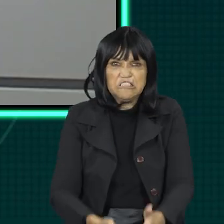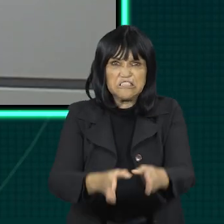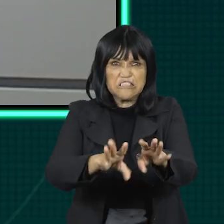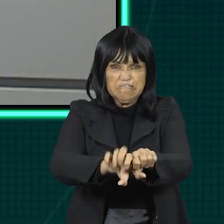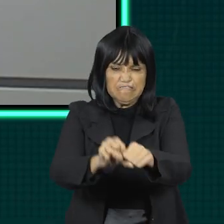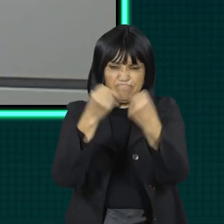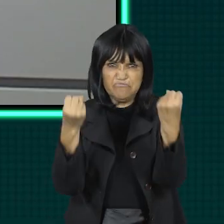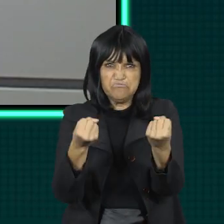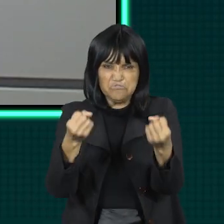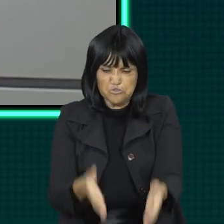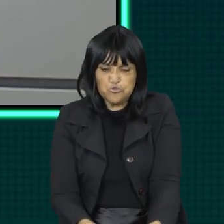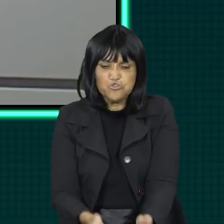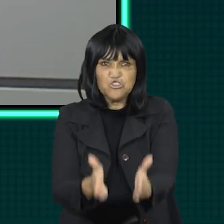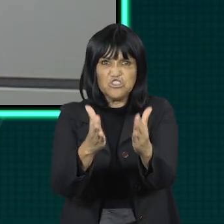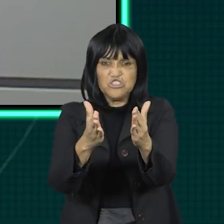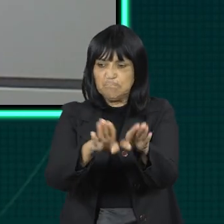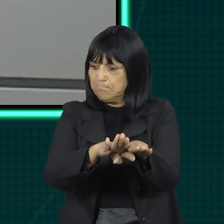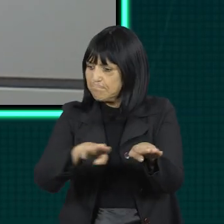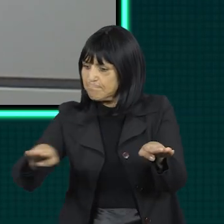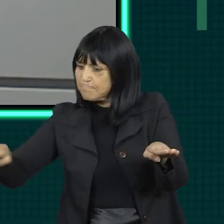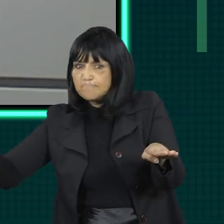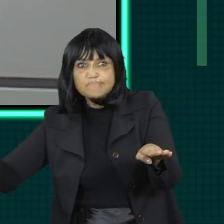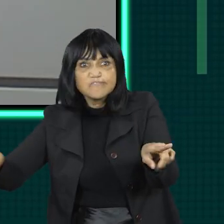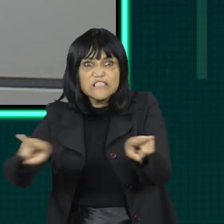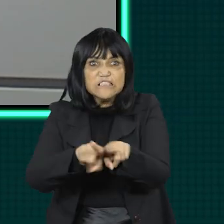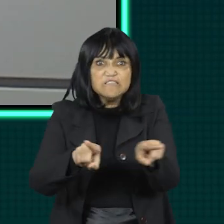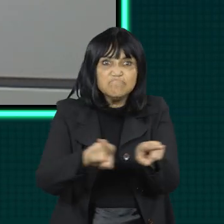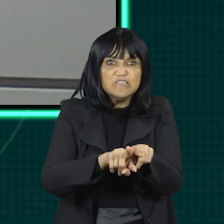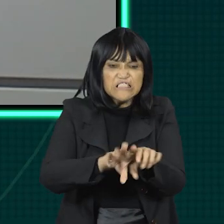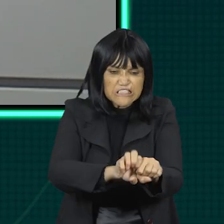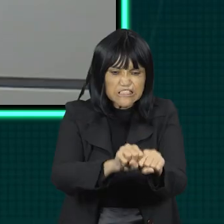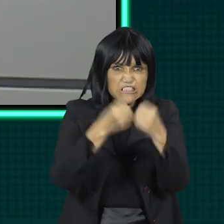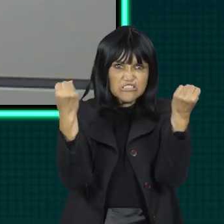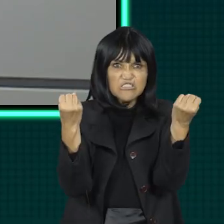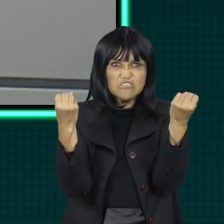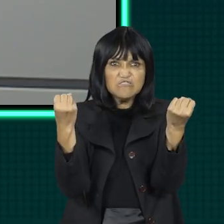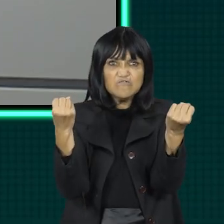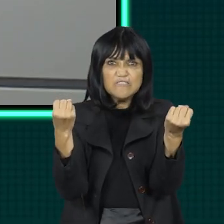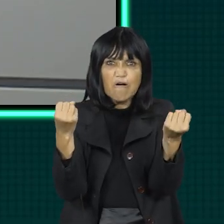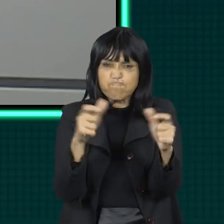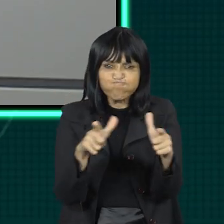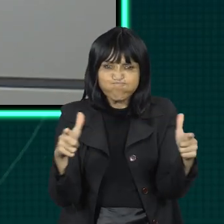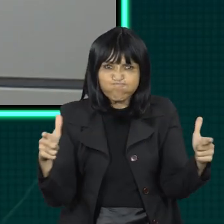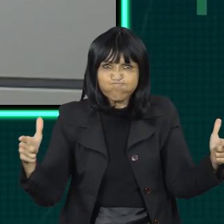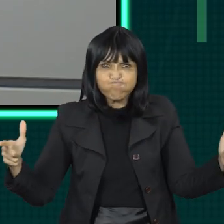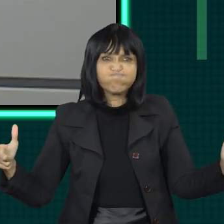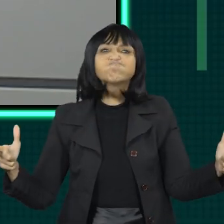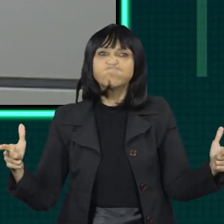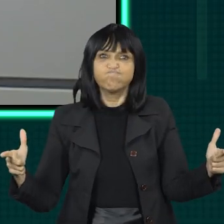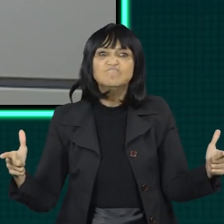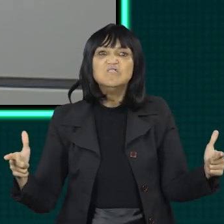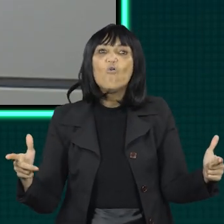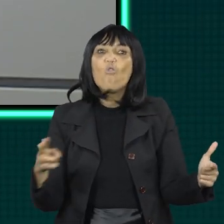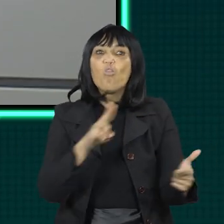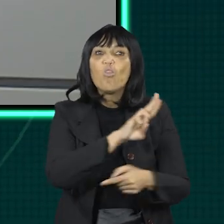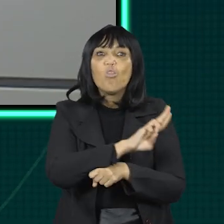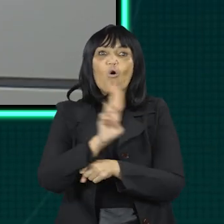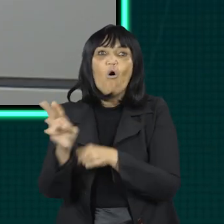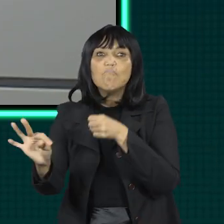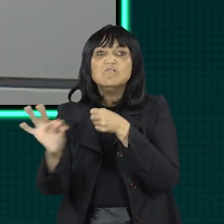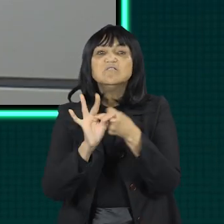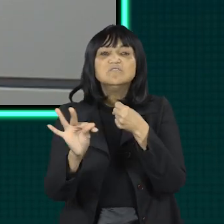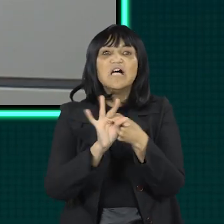trincas longitudinais, transversais, inclusive trincas em estado avançado, que se